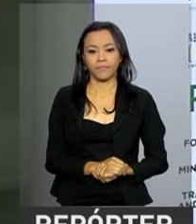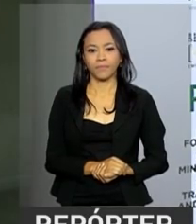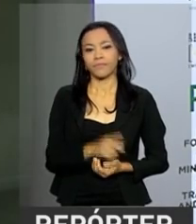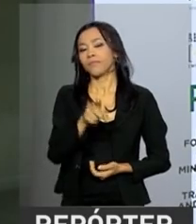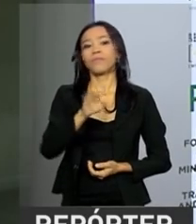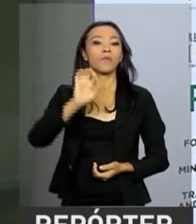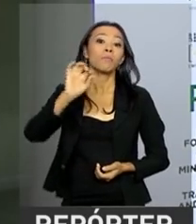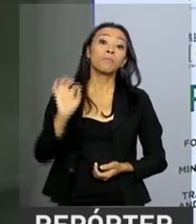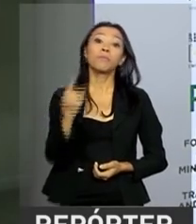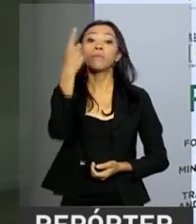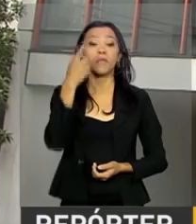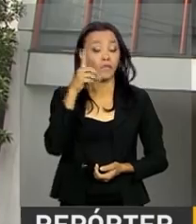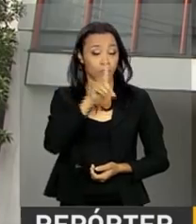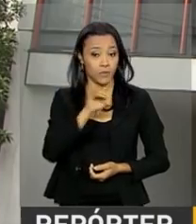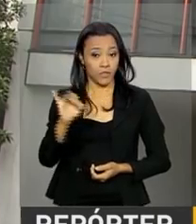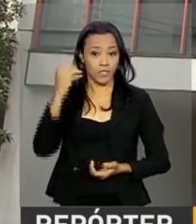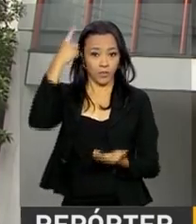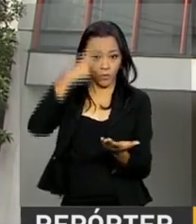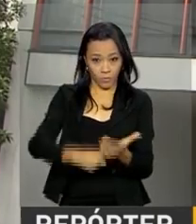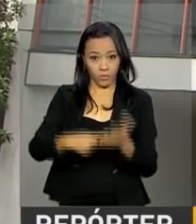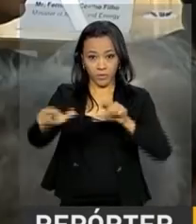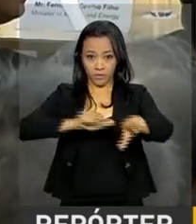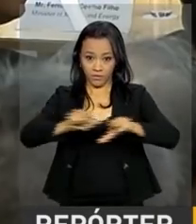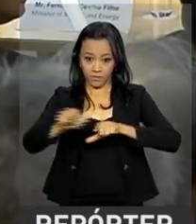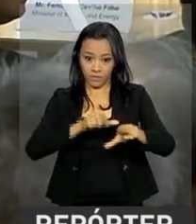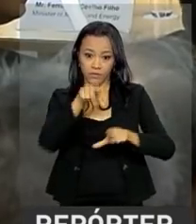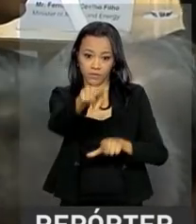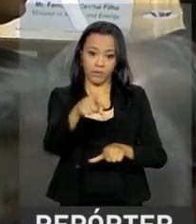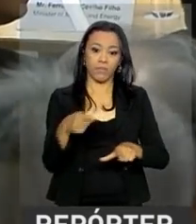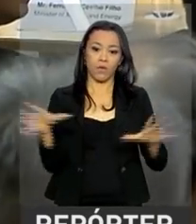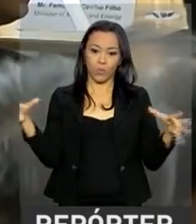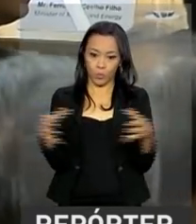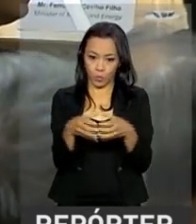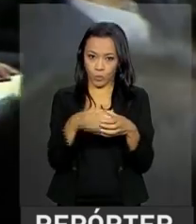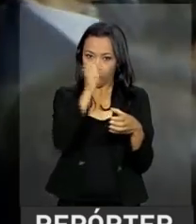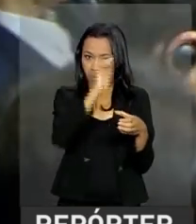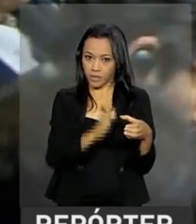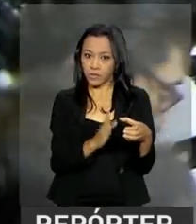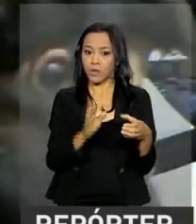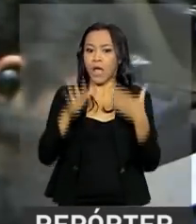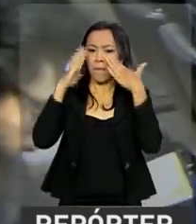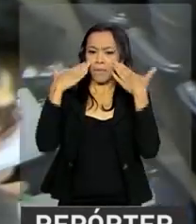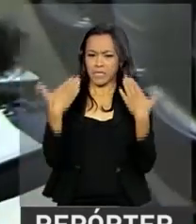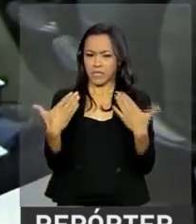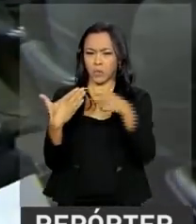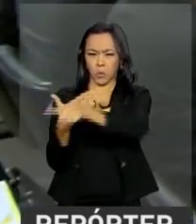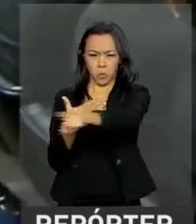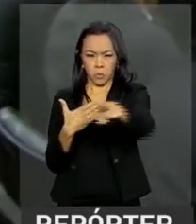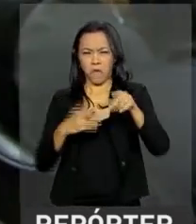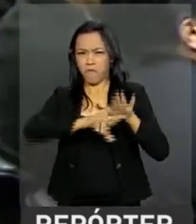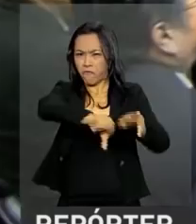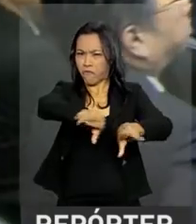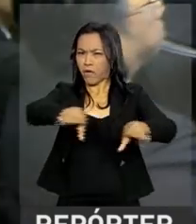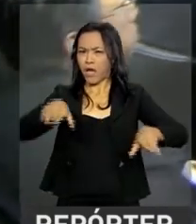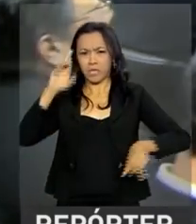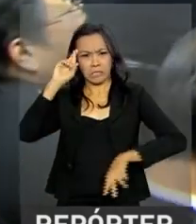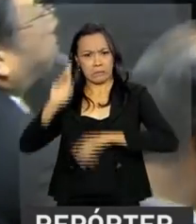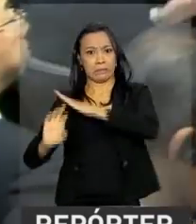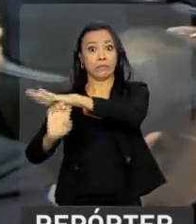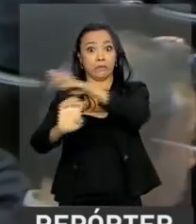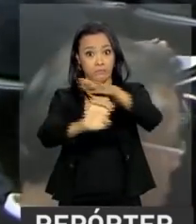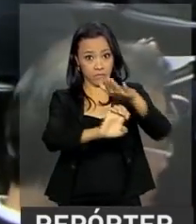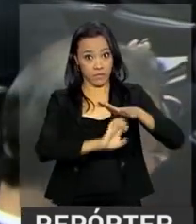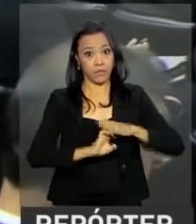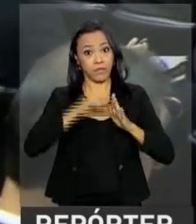No primeiro dia de agenda da comitiva brasileira, o governo apresentou a uma plateia formada por dezenas de empresários e